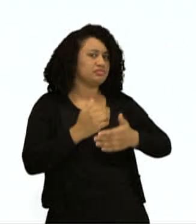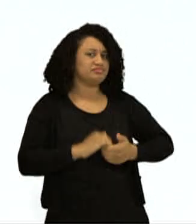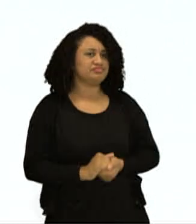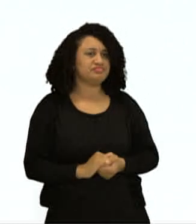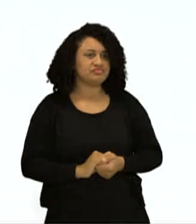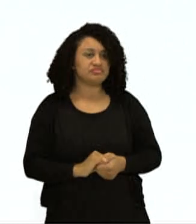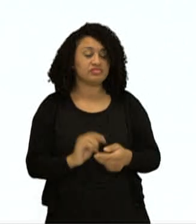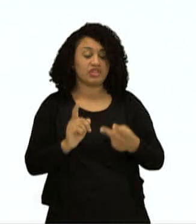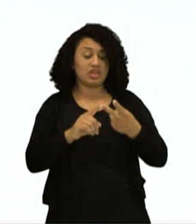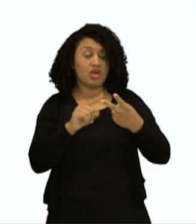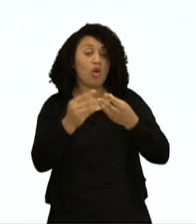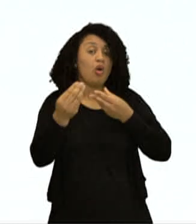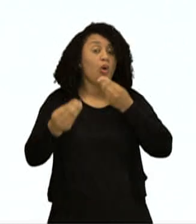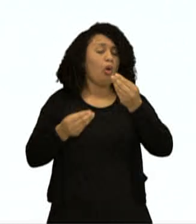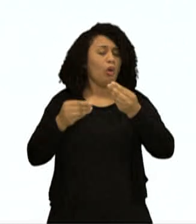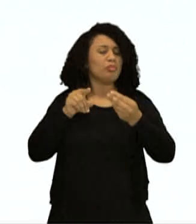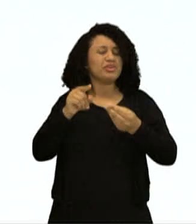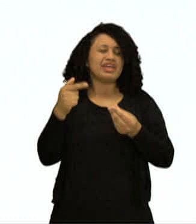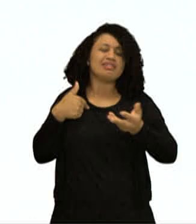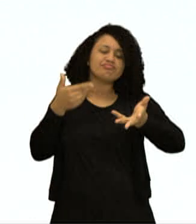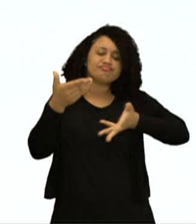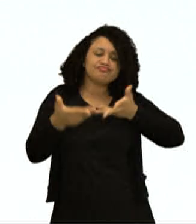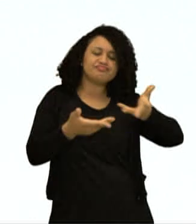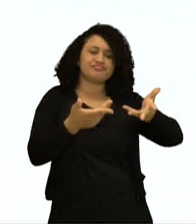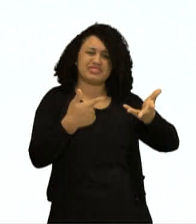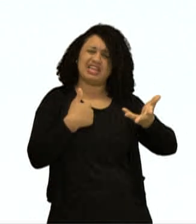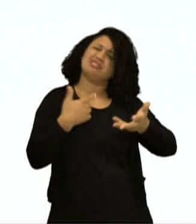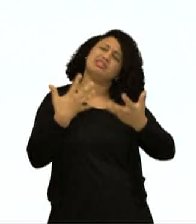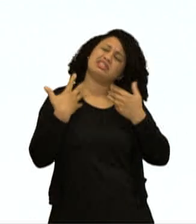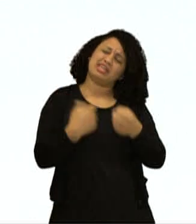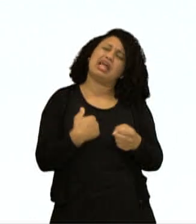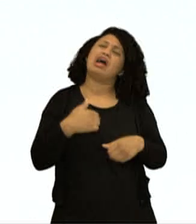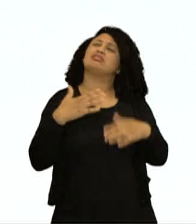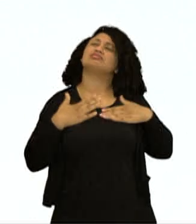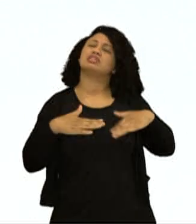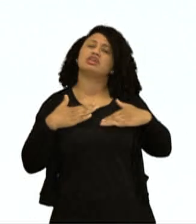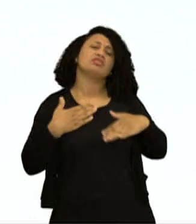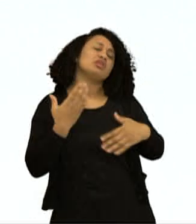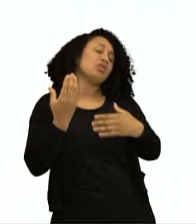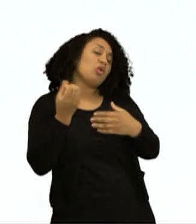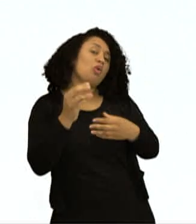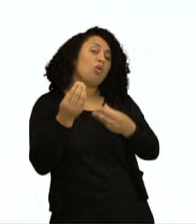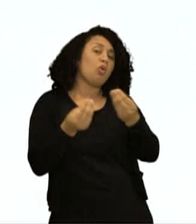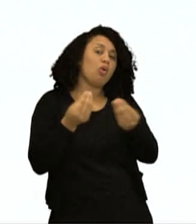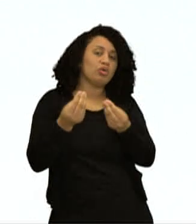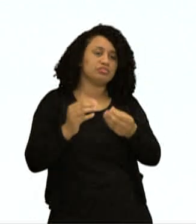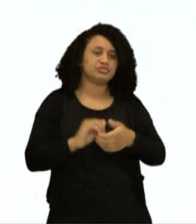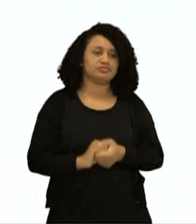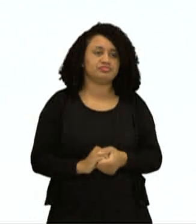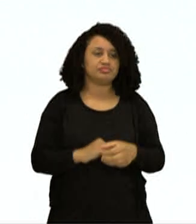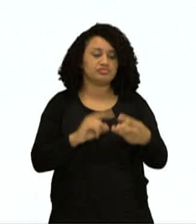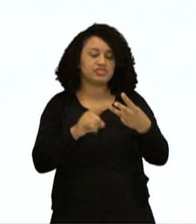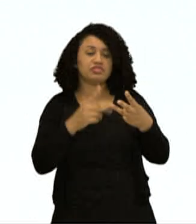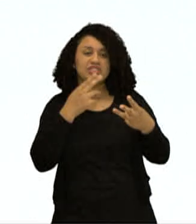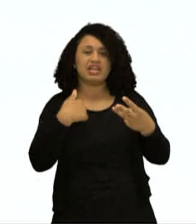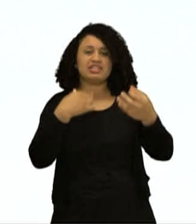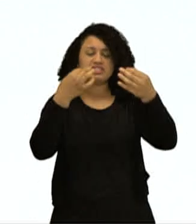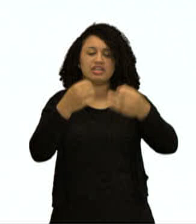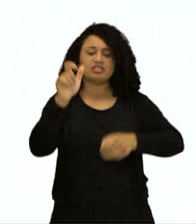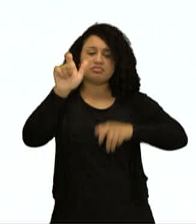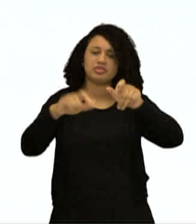lidava com a situação? Será que ele enfrentava tranquilo? Como que era? Você acha correto que as pessoas que possuem